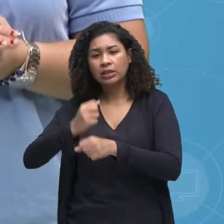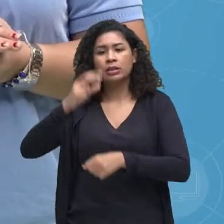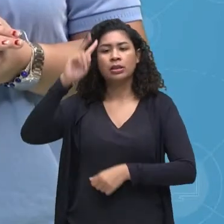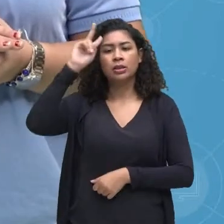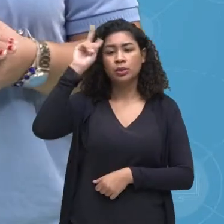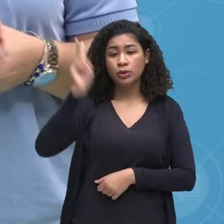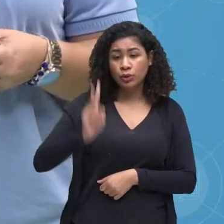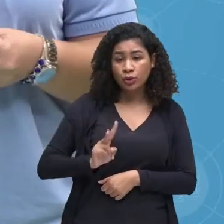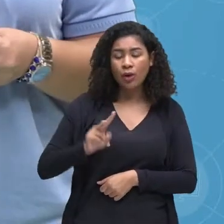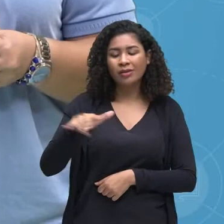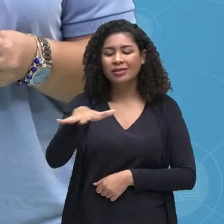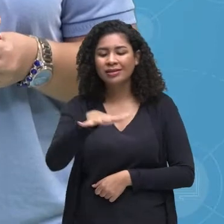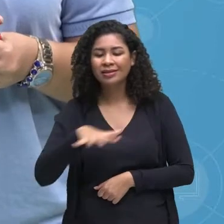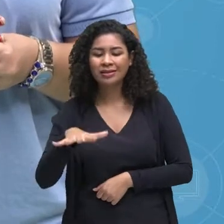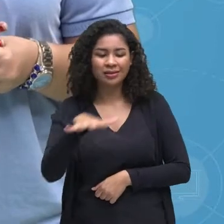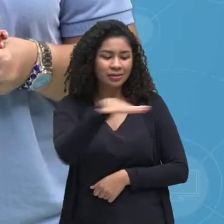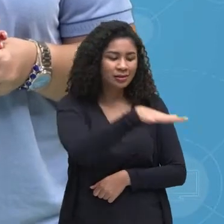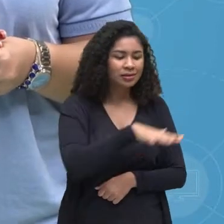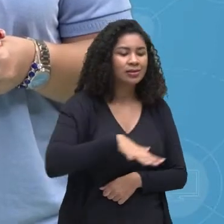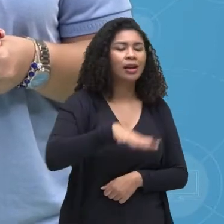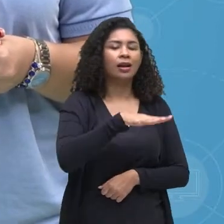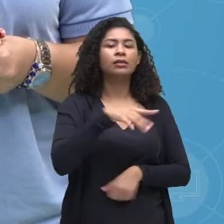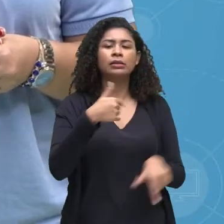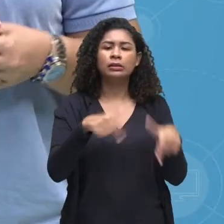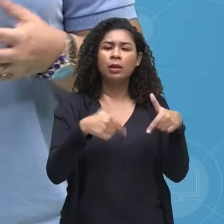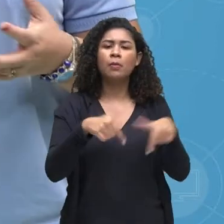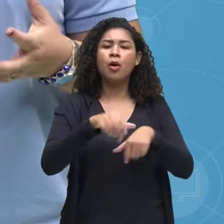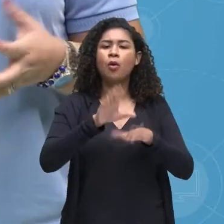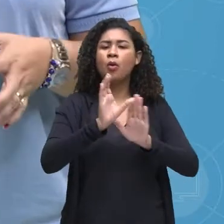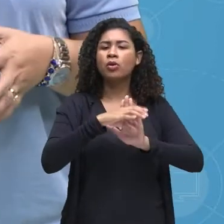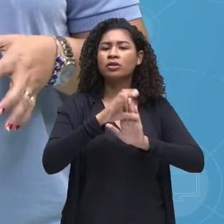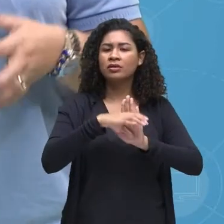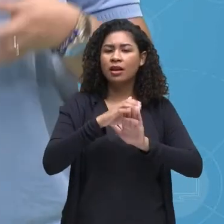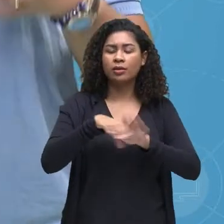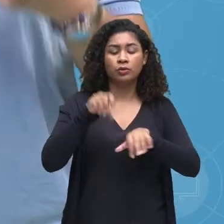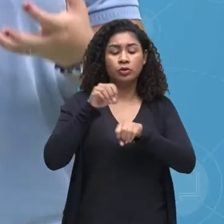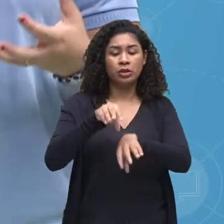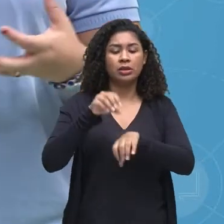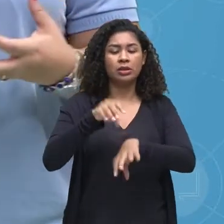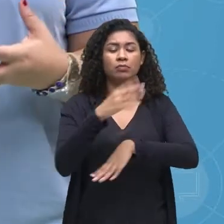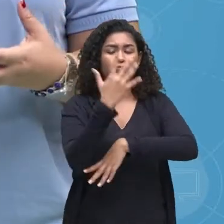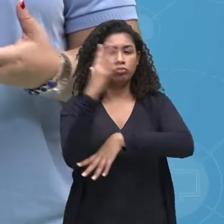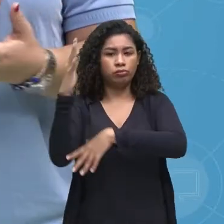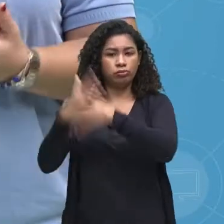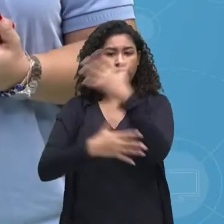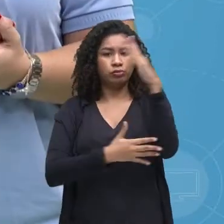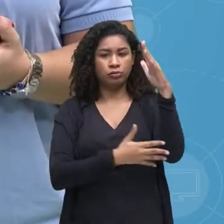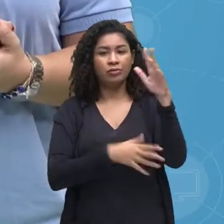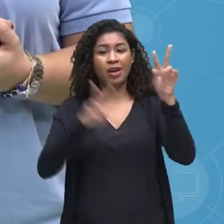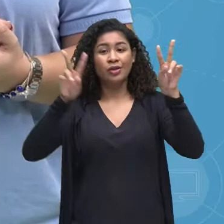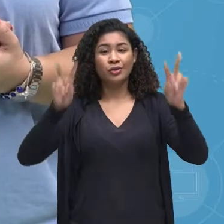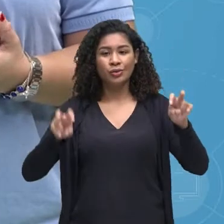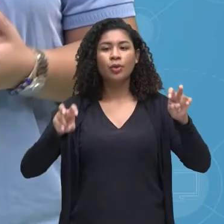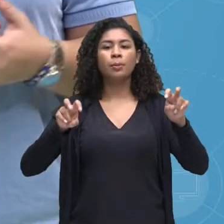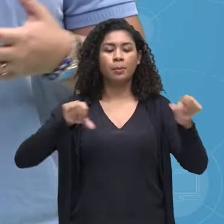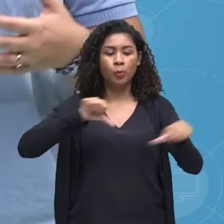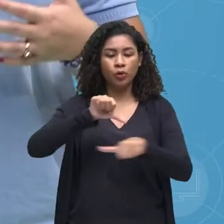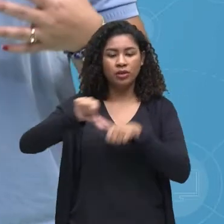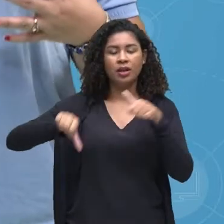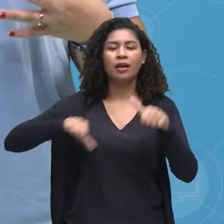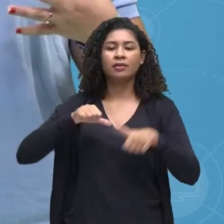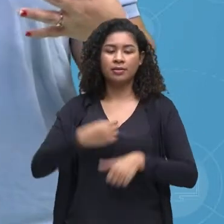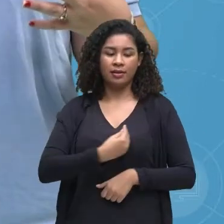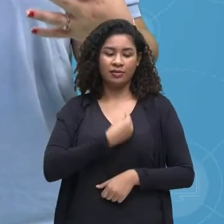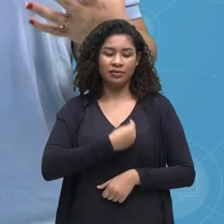podem trabalhar o conceito de educação ambiental, porque tem a ver com mudança e qualidade de vida. E